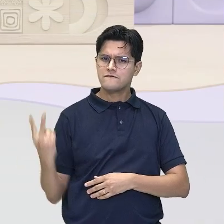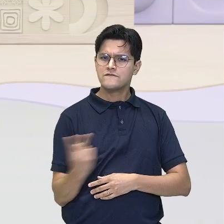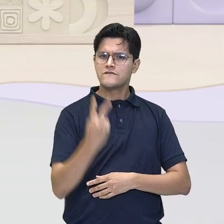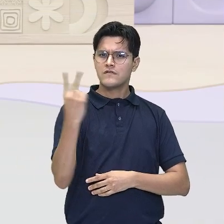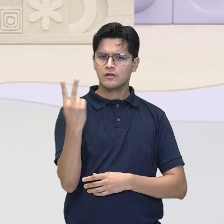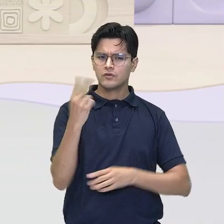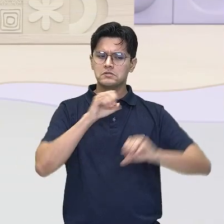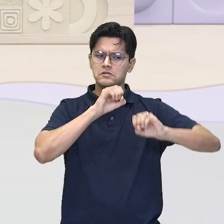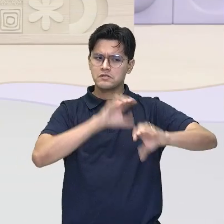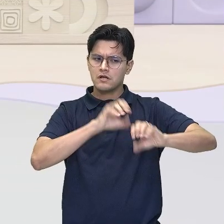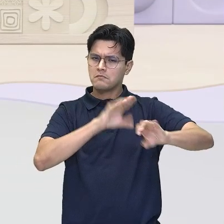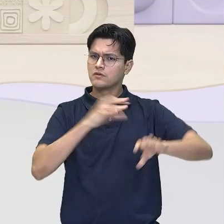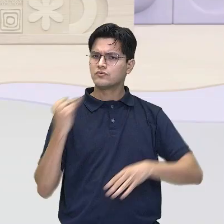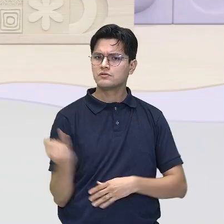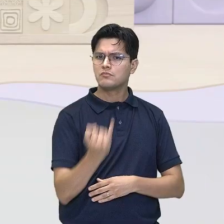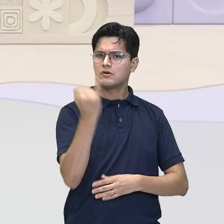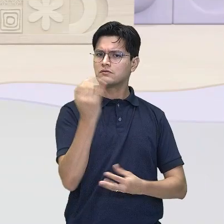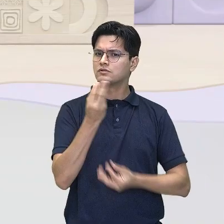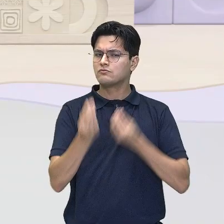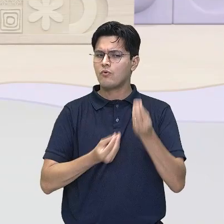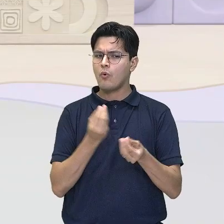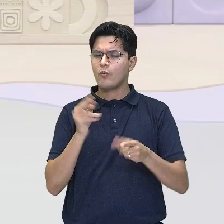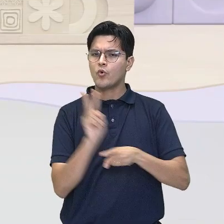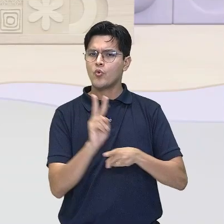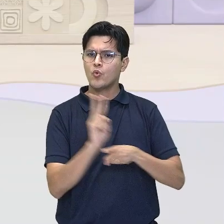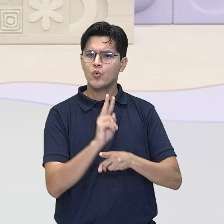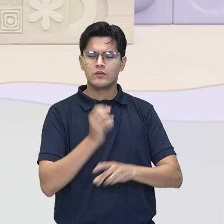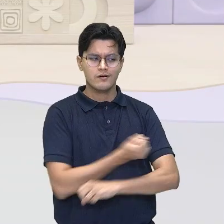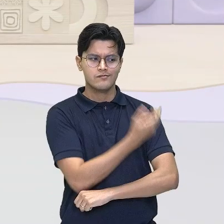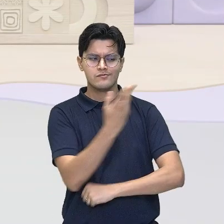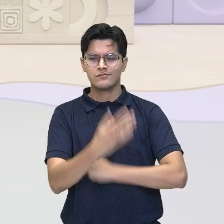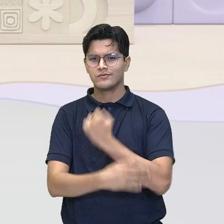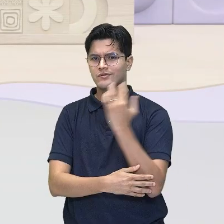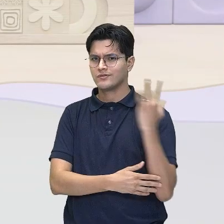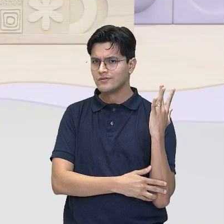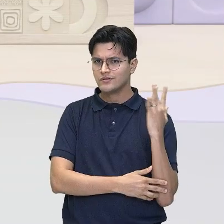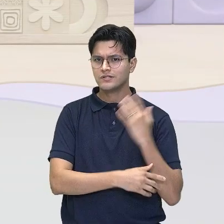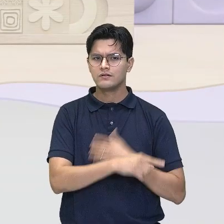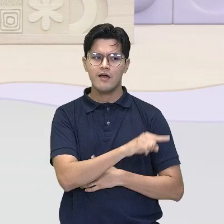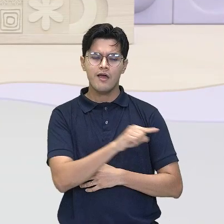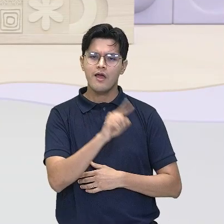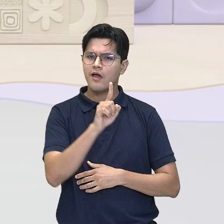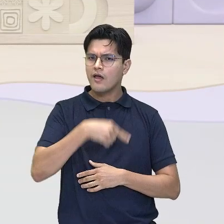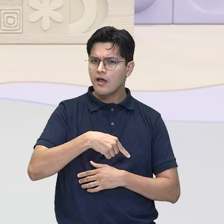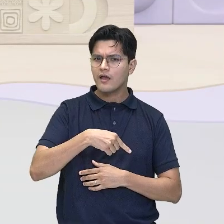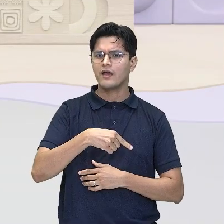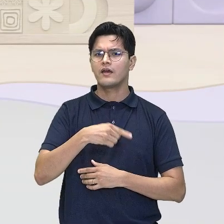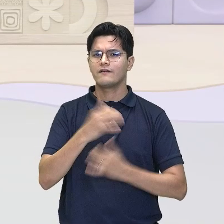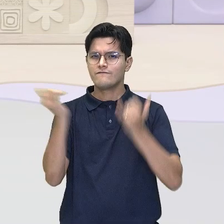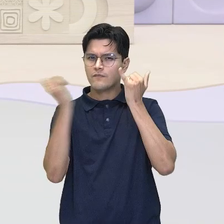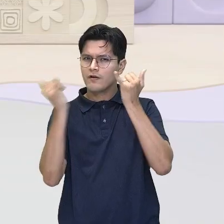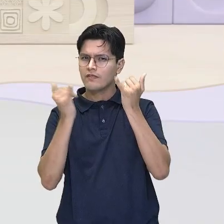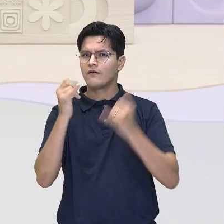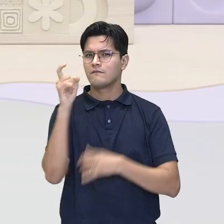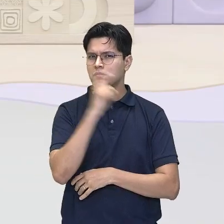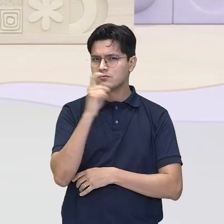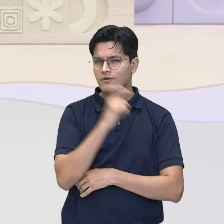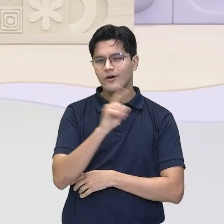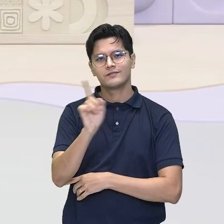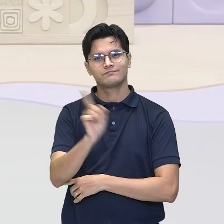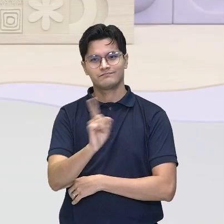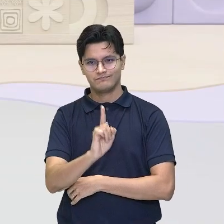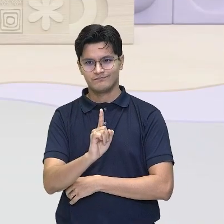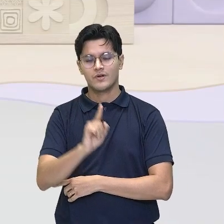relação a preservar a floresta. Não é um modismo, não é uma fake news, não é uma coisa que